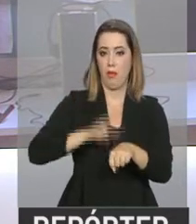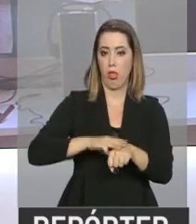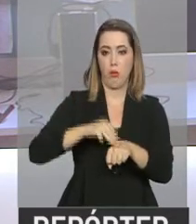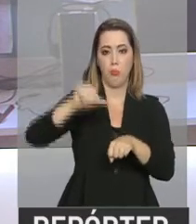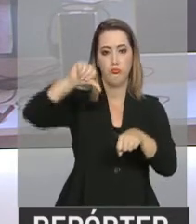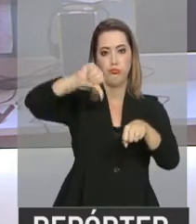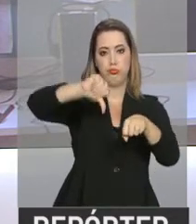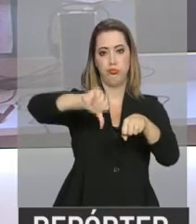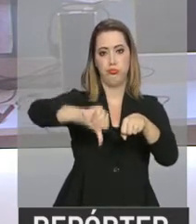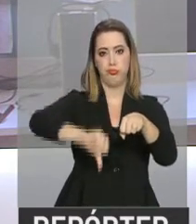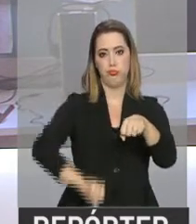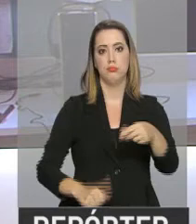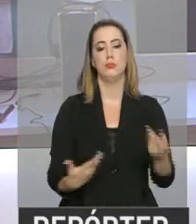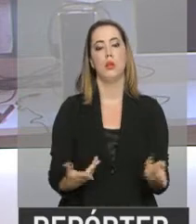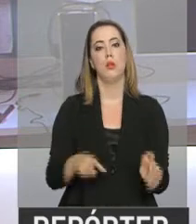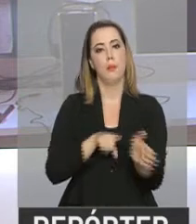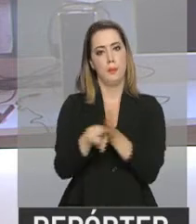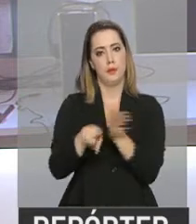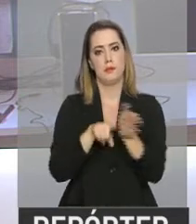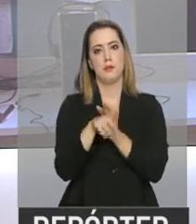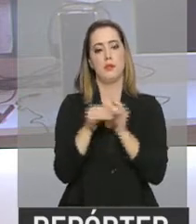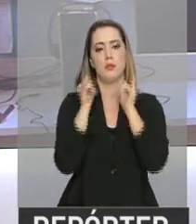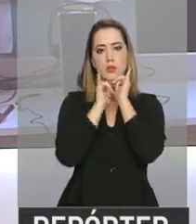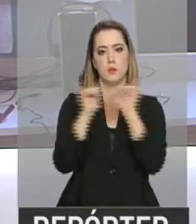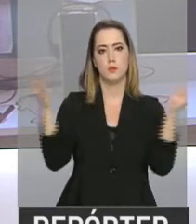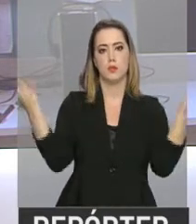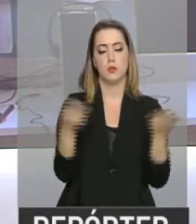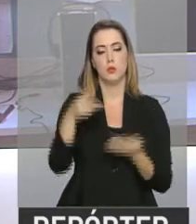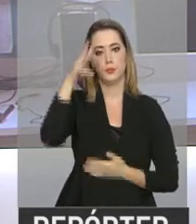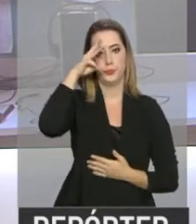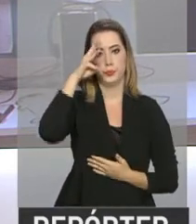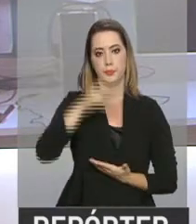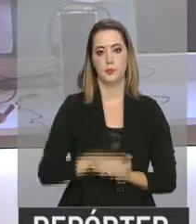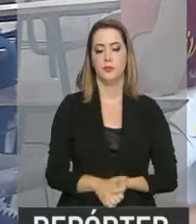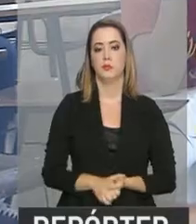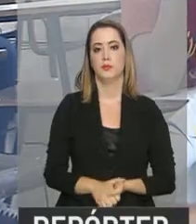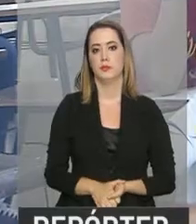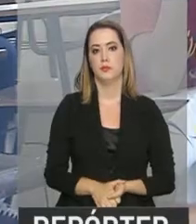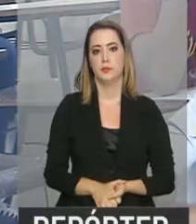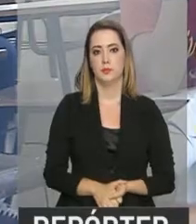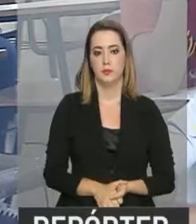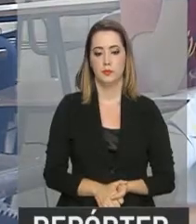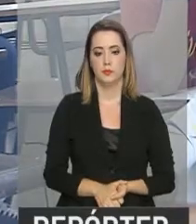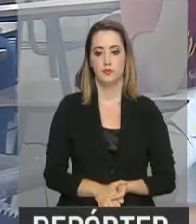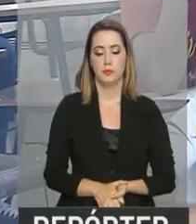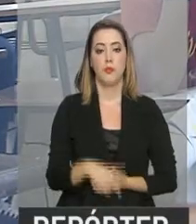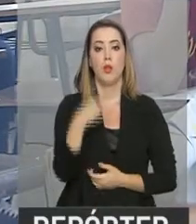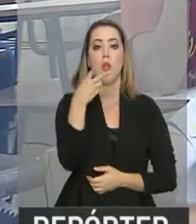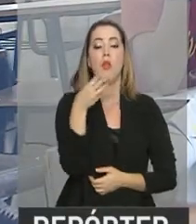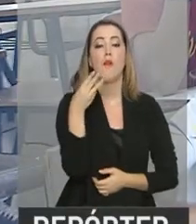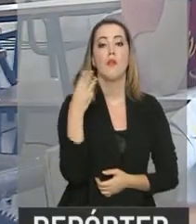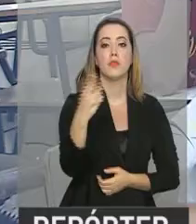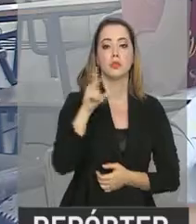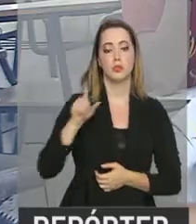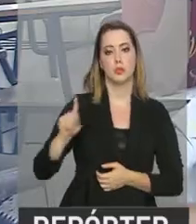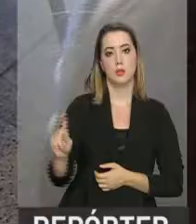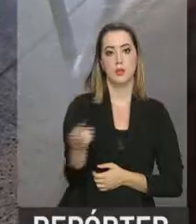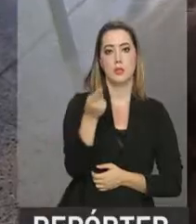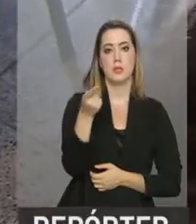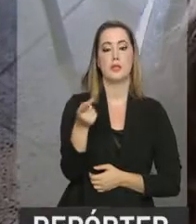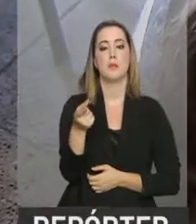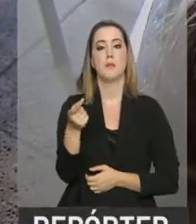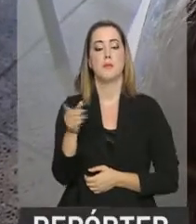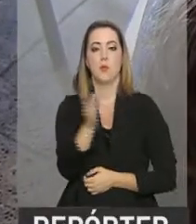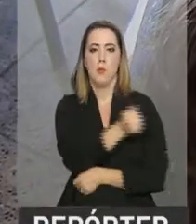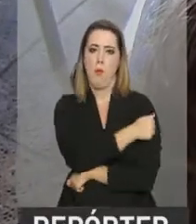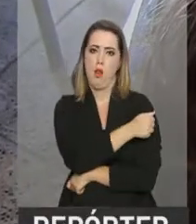de 2015 os dados foram divulgados nesta terça-feira 23 mil alunos de 15 anos em todo o